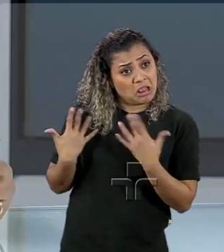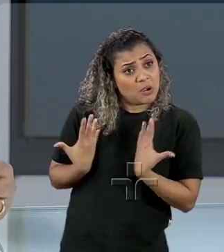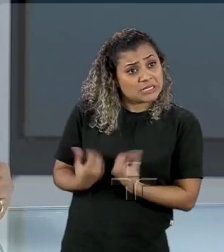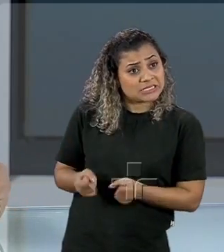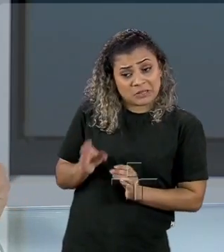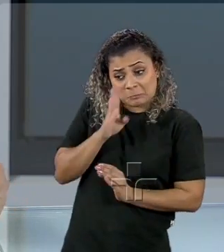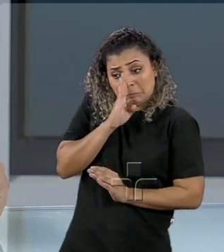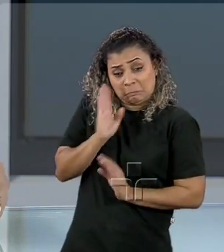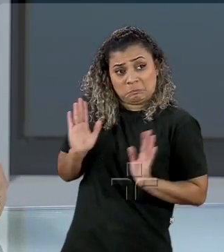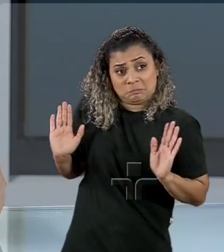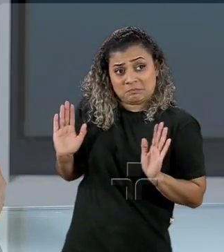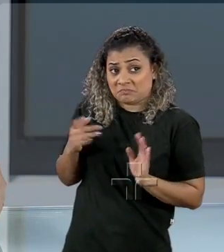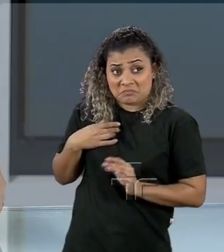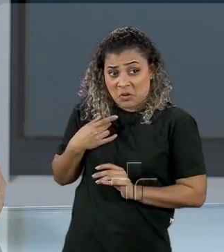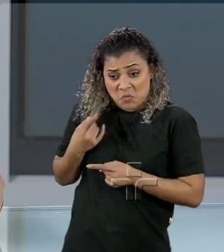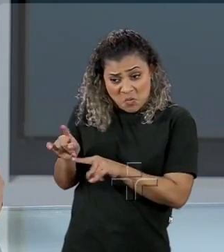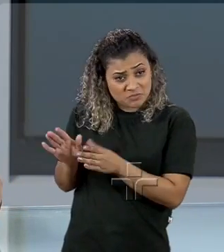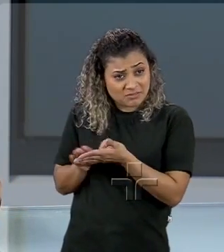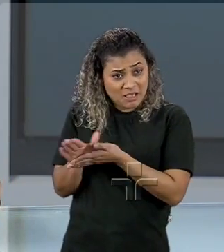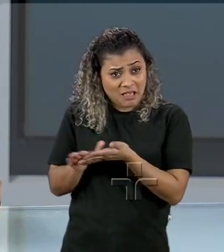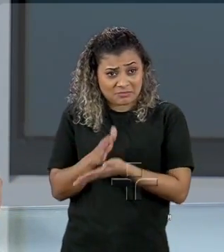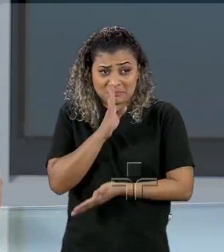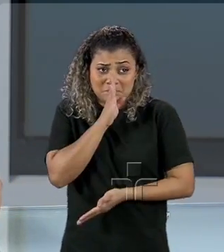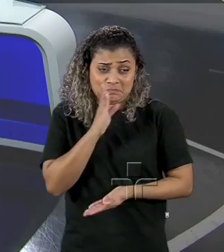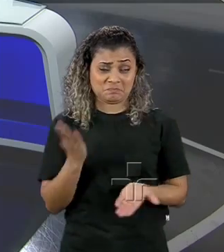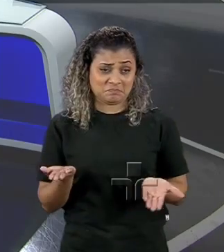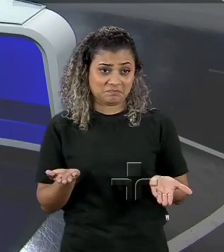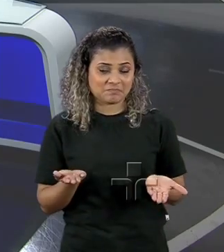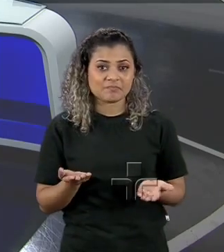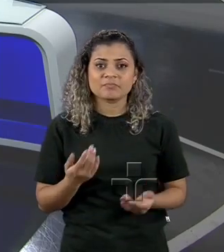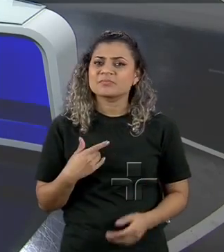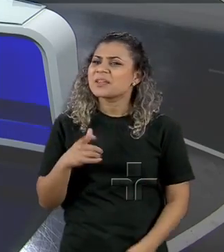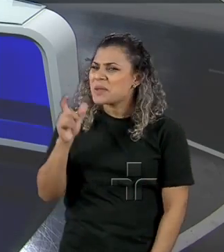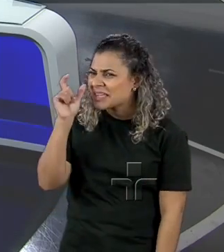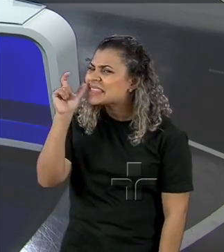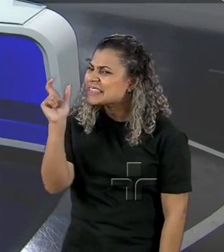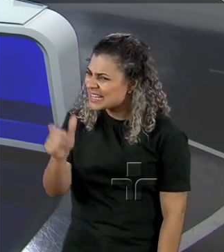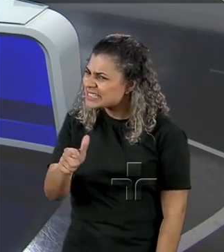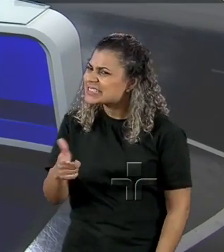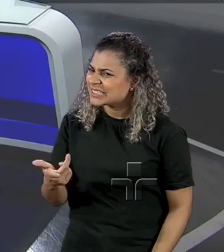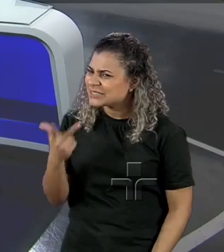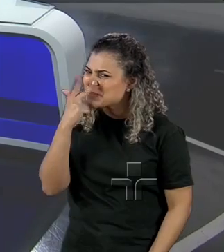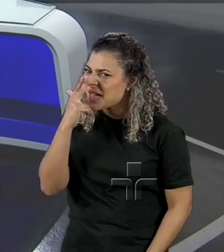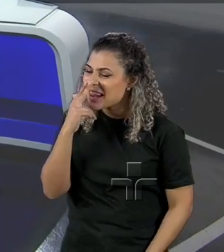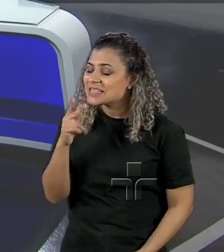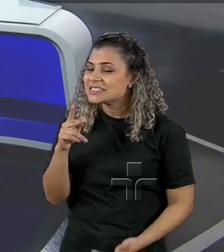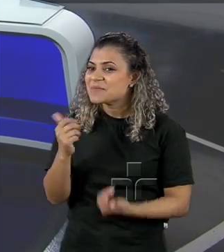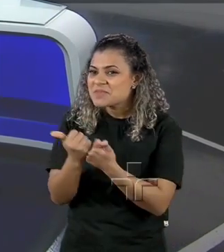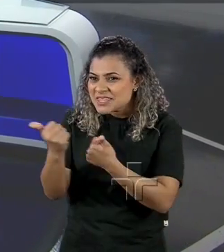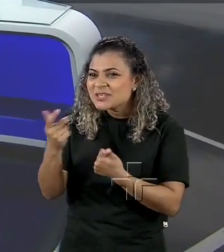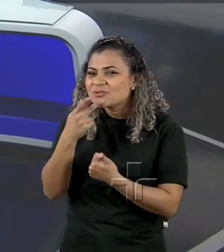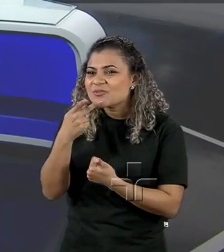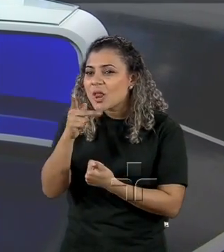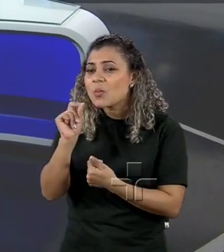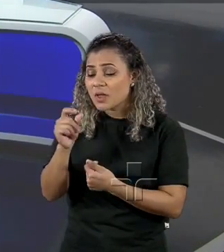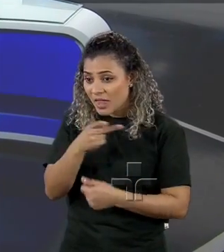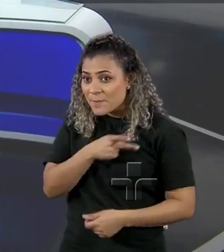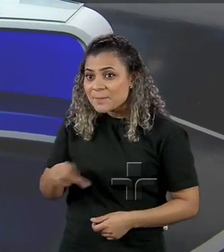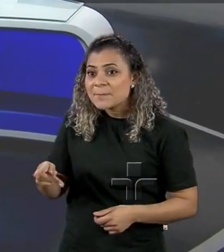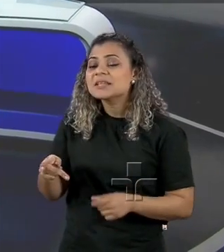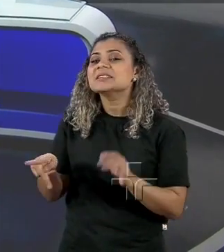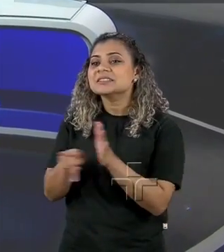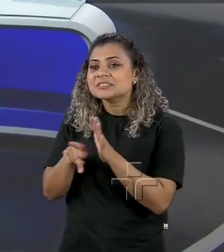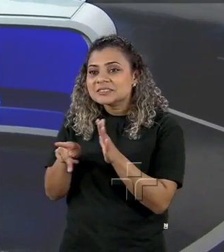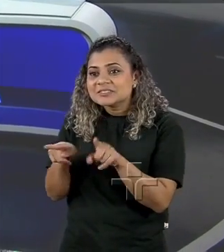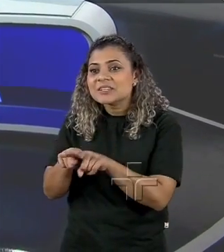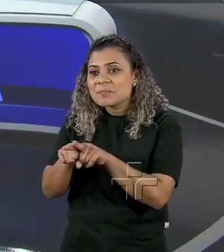Supremo e não questiono mais o tema. Interessante, Jorge, essa posição ponderada, né, do ministro Aires, porque afinal foi presidente também do Supremo Tribunal